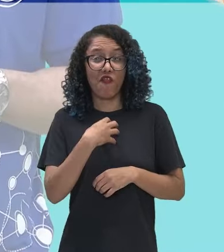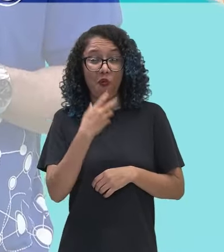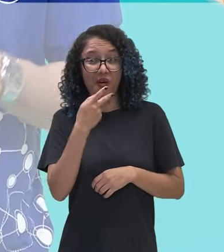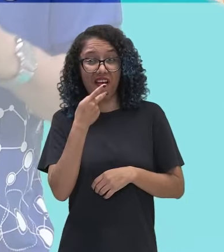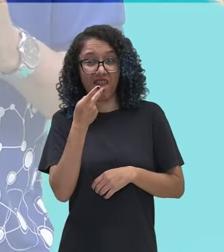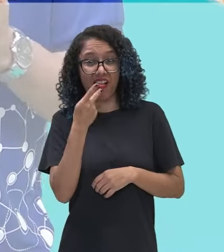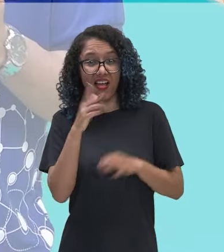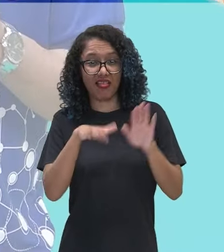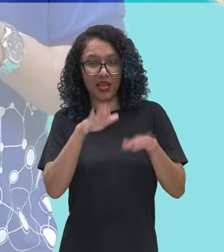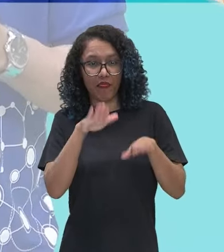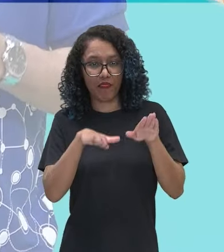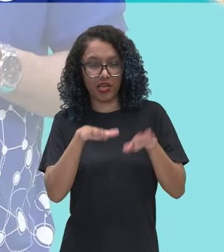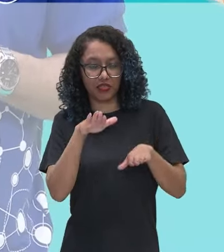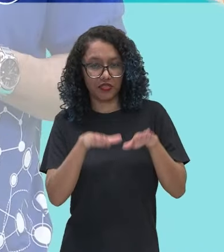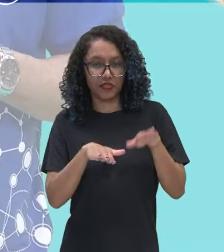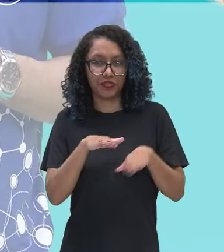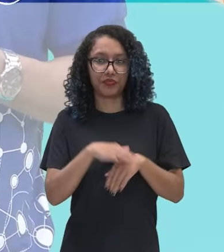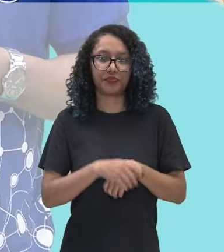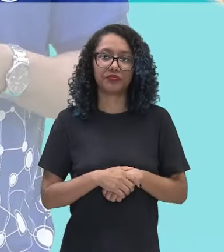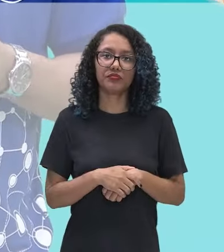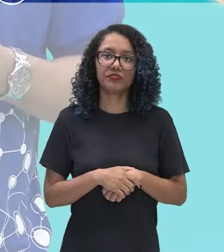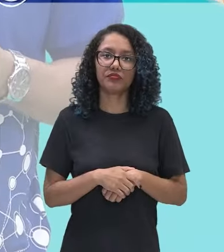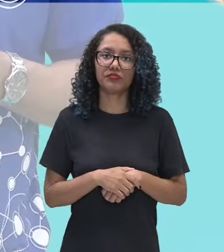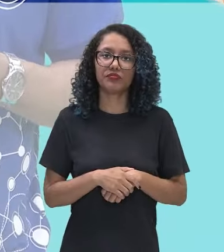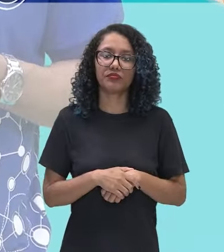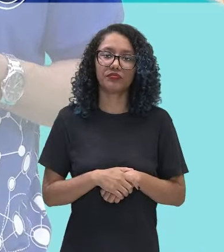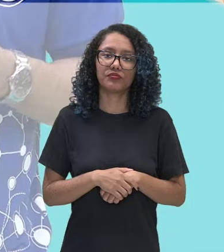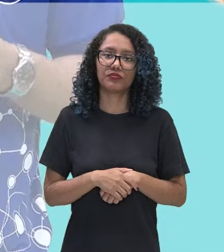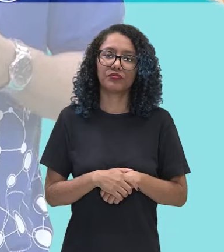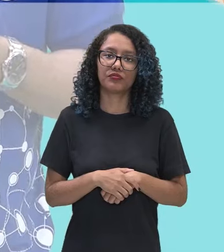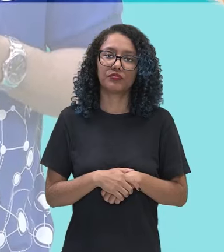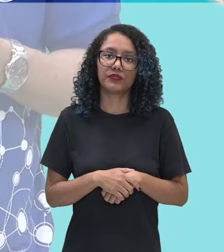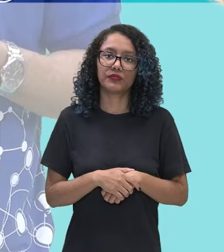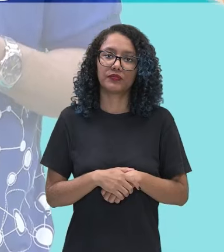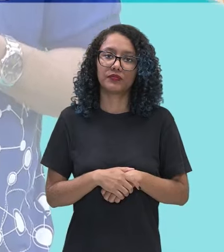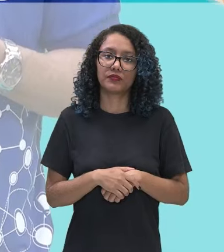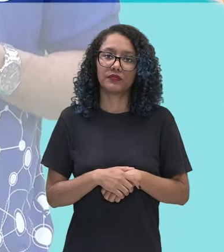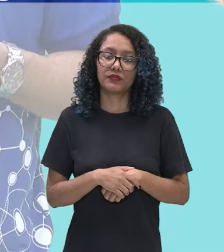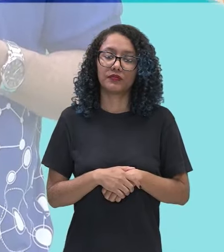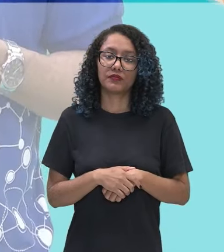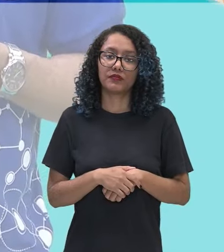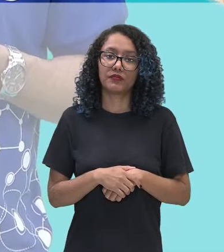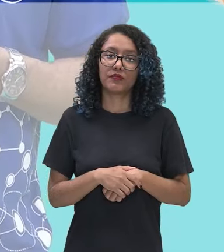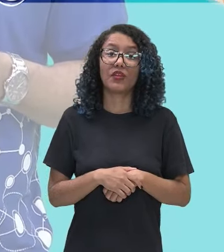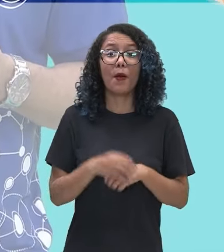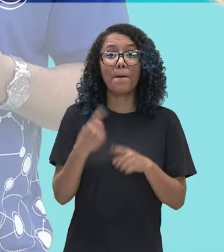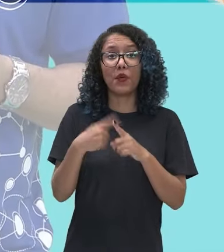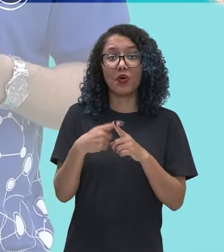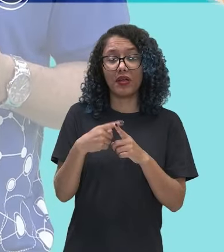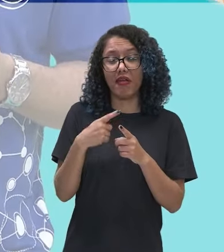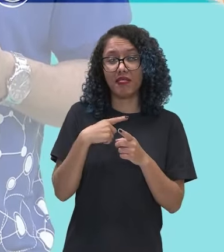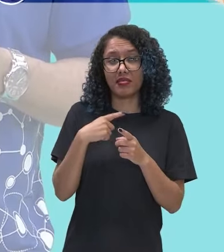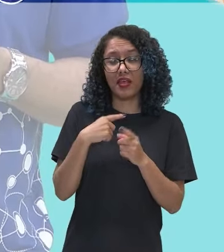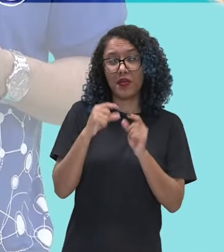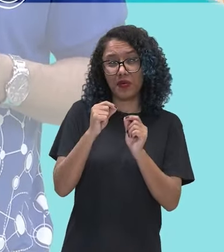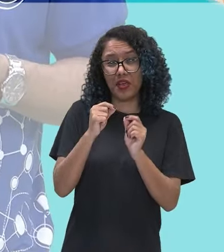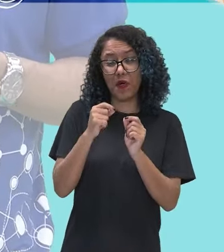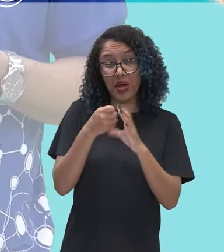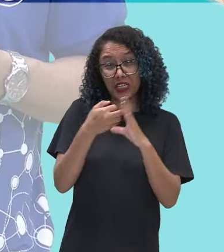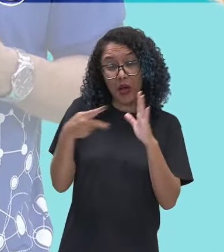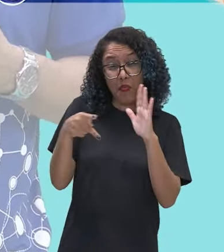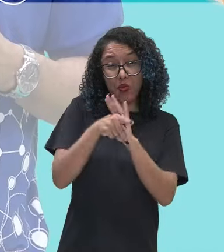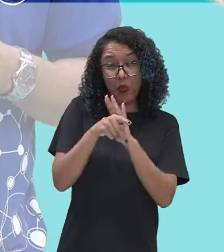falante, né? Nós sempre carregamos algo que é muito próximo, que é muito próprio da gente, né, que é o nosso sotaque. Então, esse